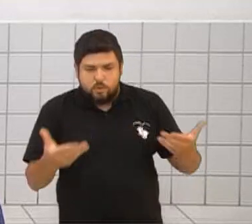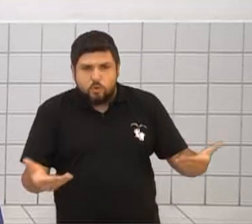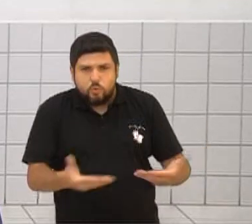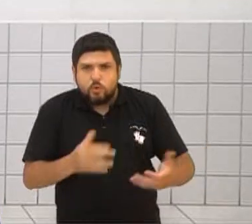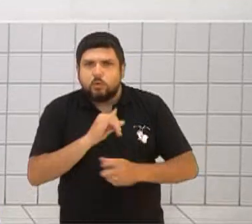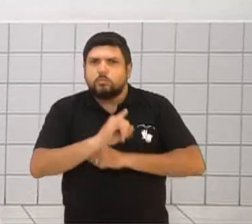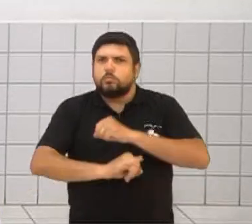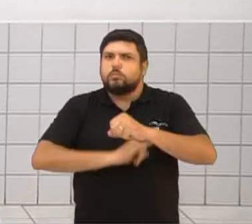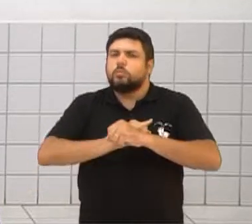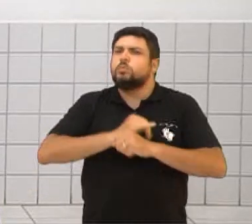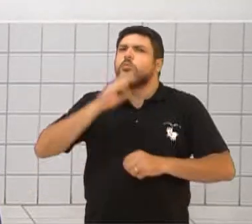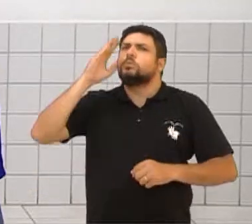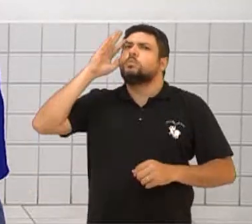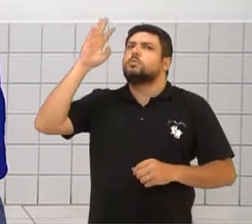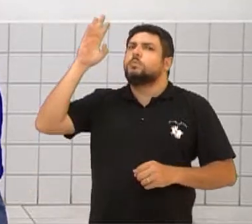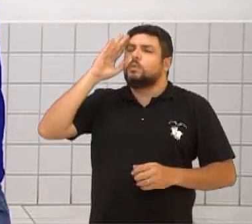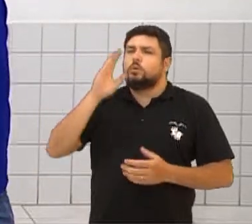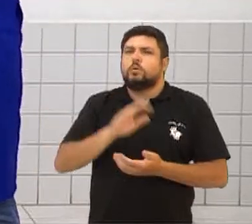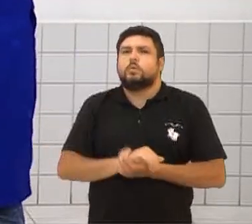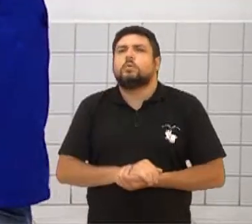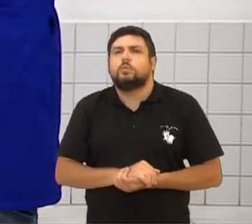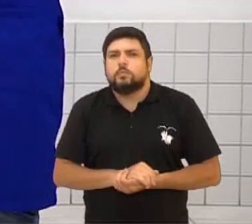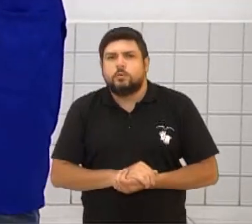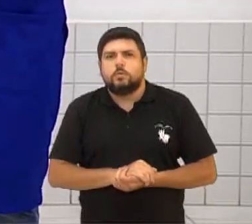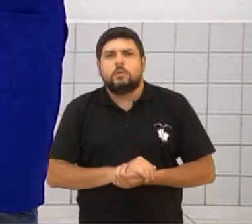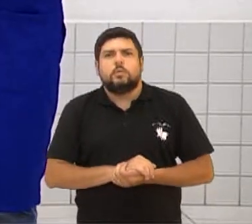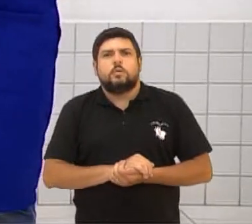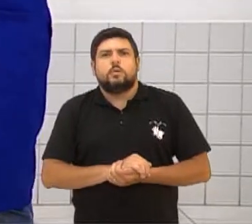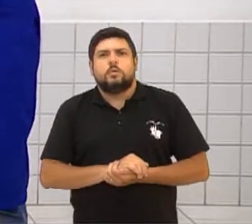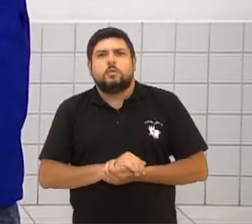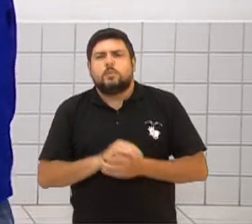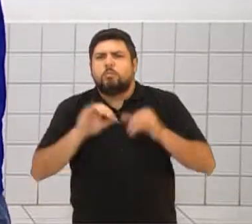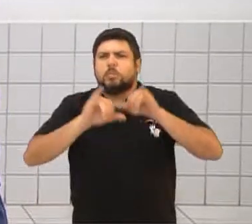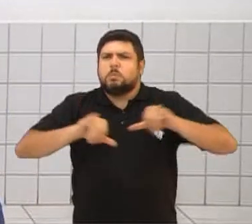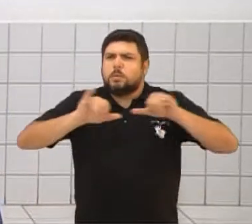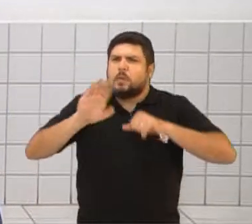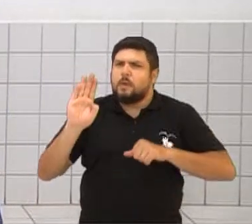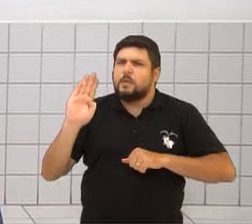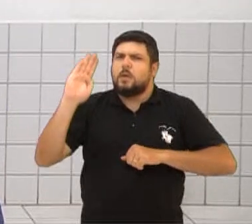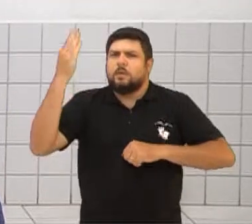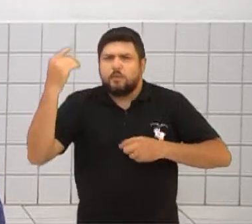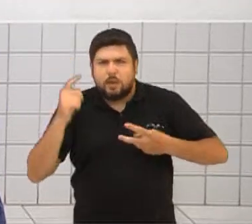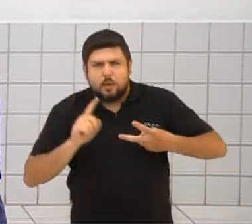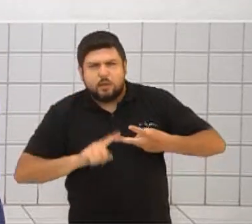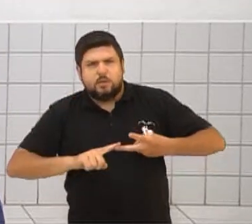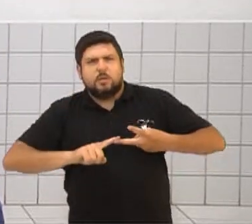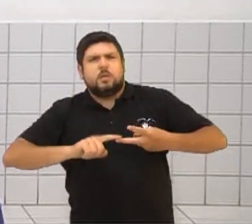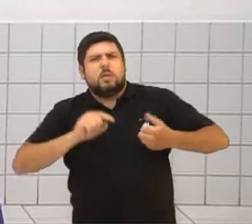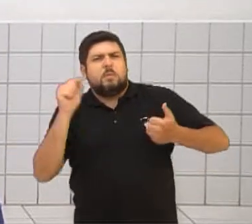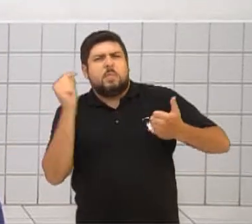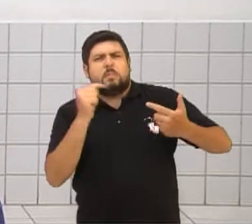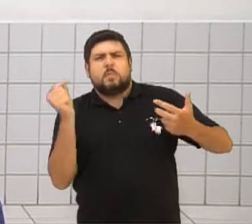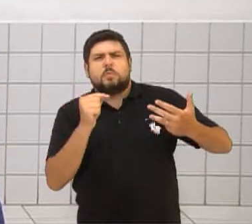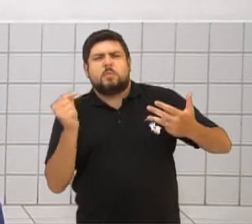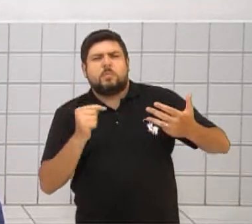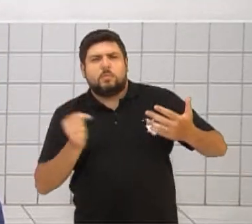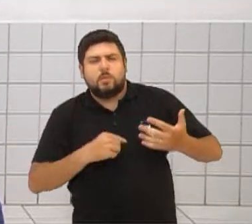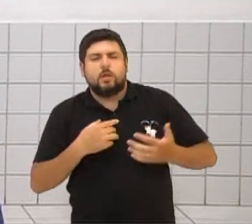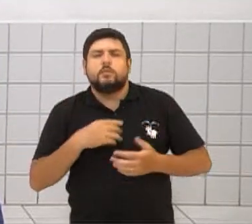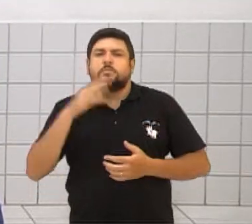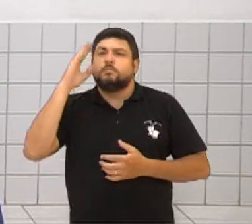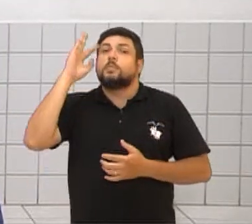gente sociais. Conectado aqui, nossa senhora. E fake news e combate a fake news. Nossa senhora, isso é muito interessante